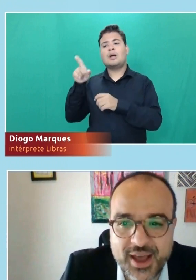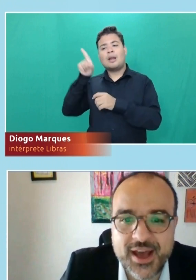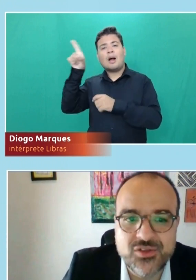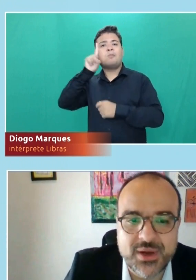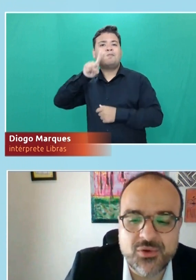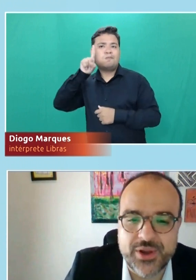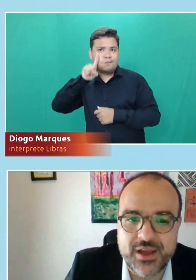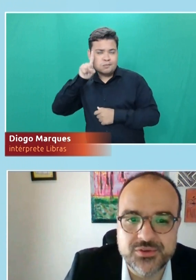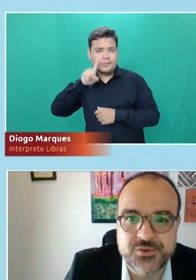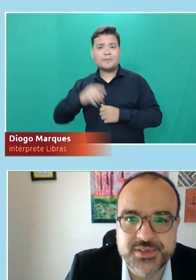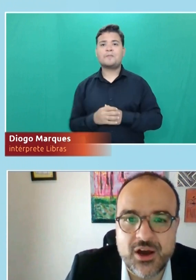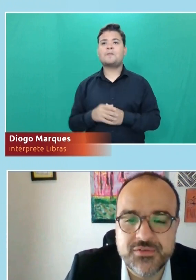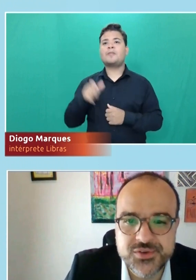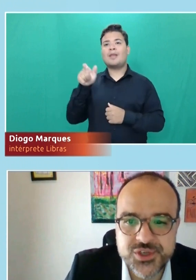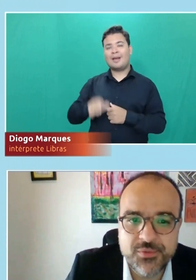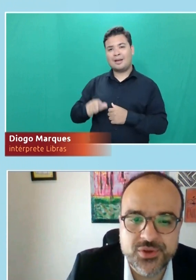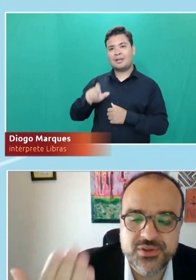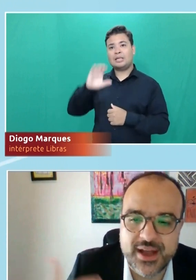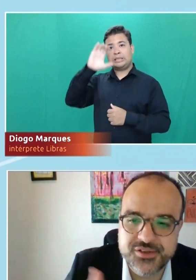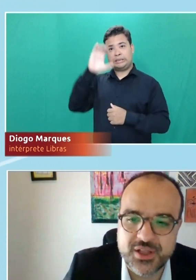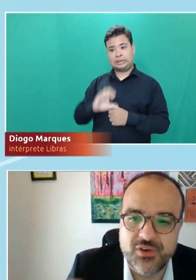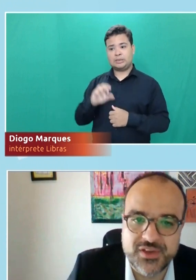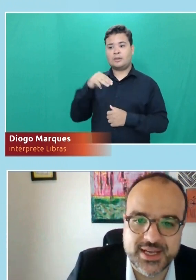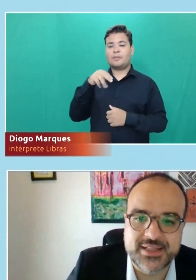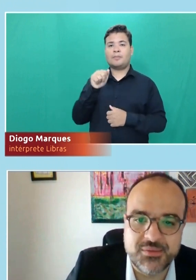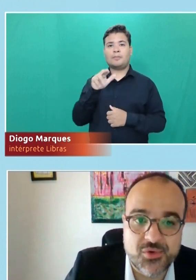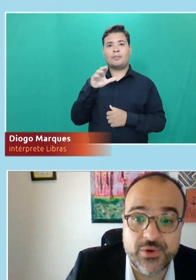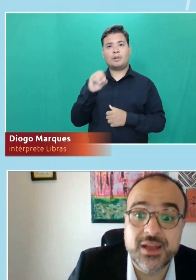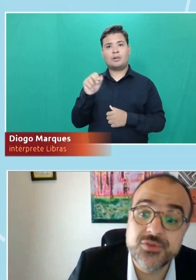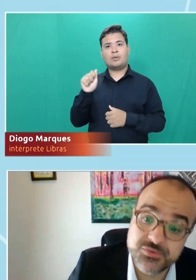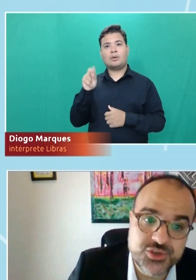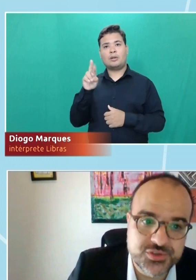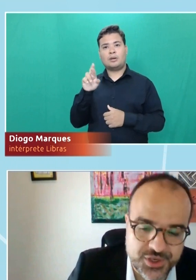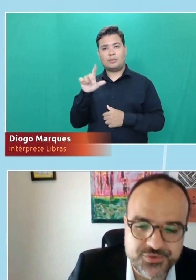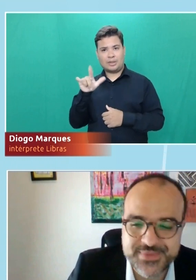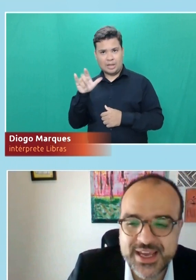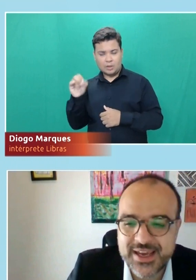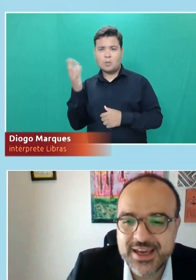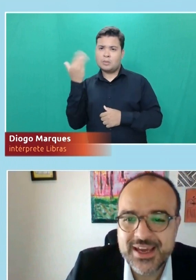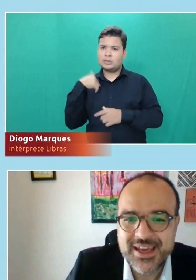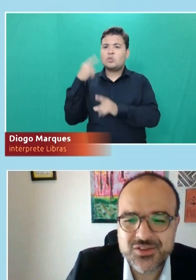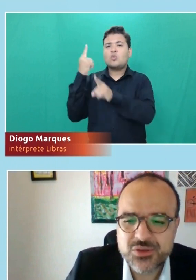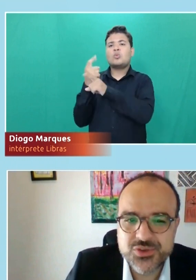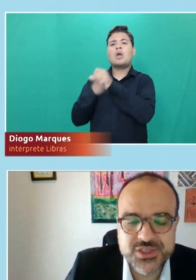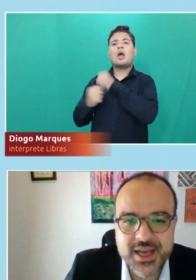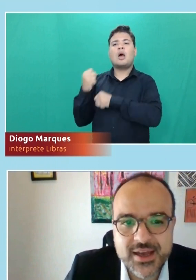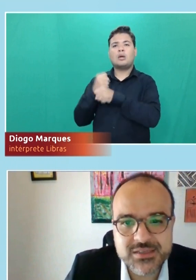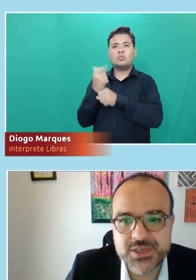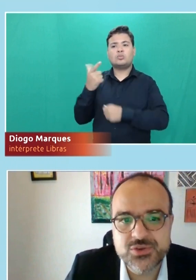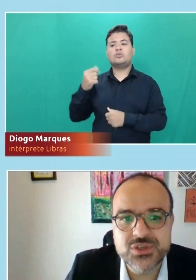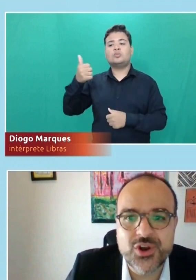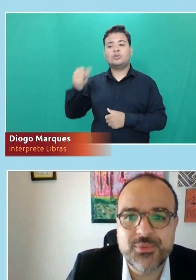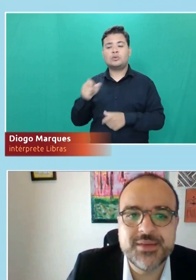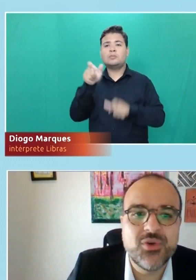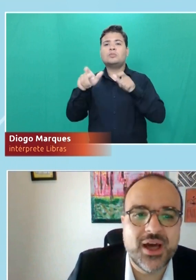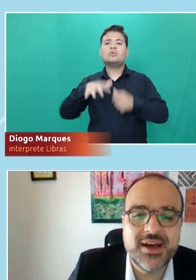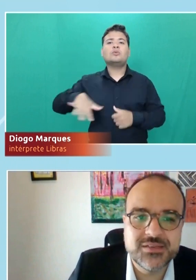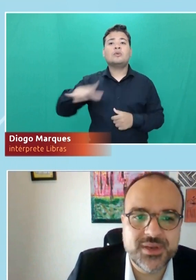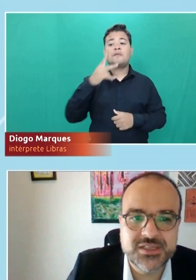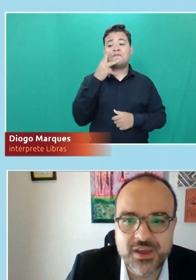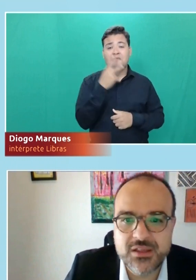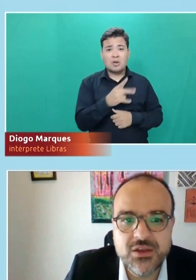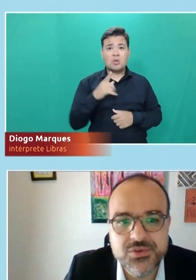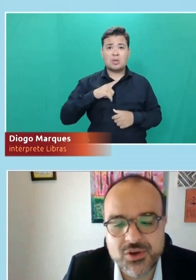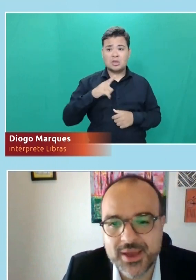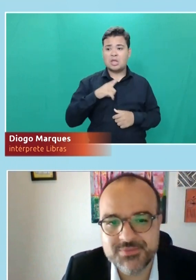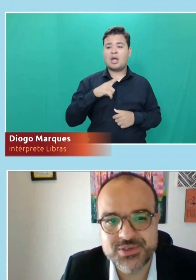muito sofisticado, Marco Aurélio Souza Alves. Eu tive a oportunidade de estar num evento acadêmico com ele em 2018. E todo mundo dizia, as pessoas foram